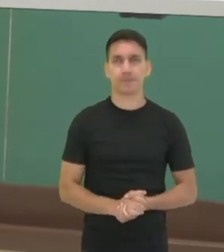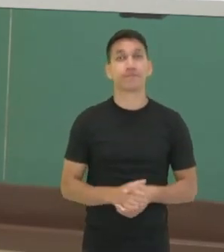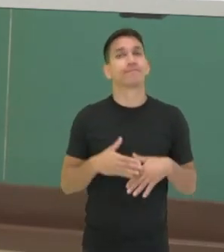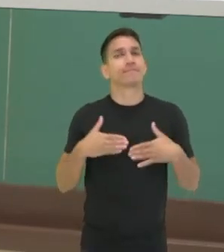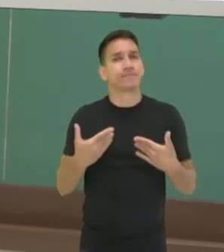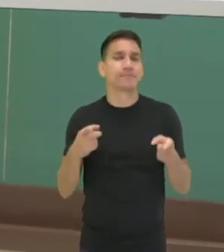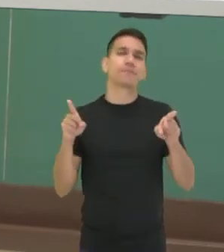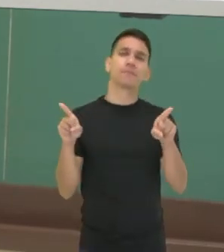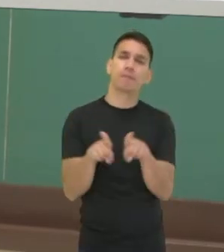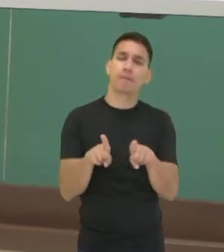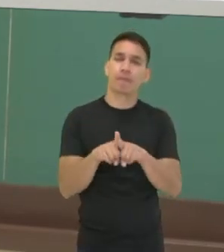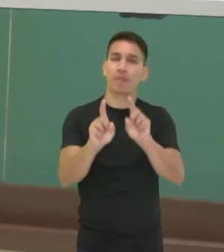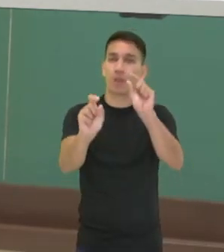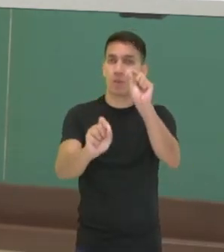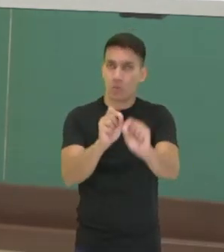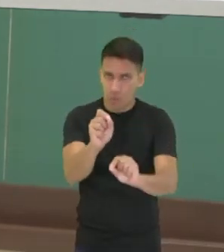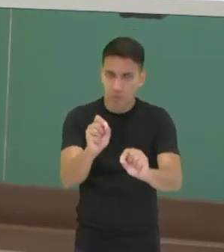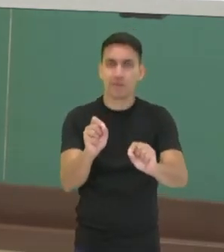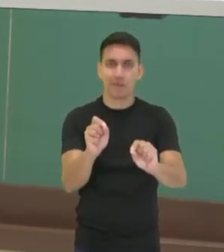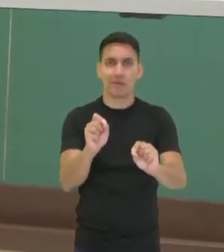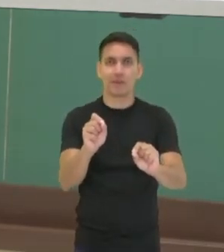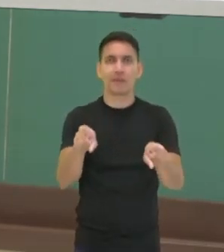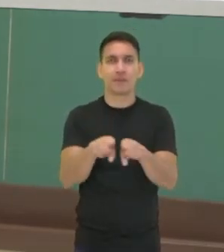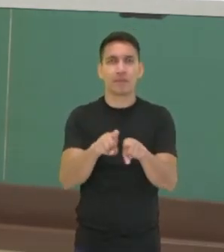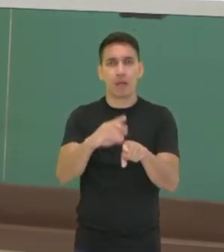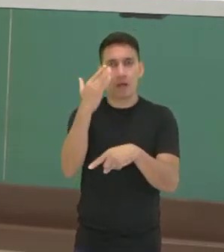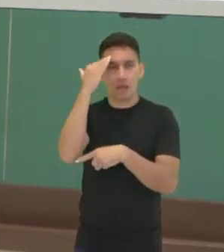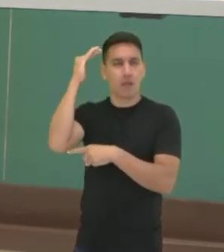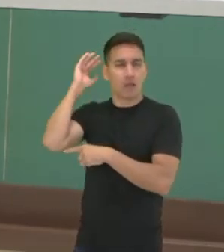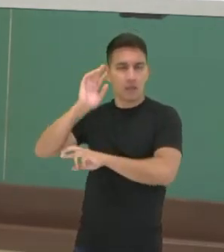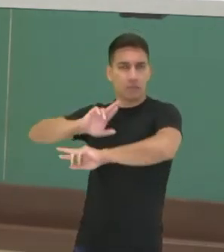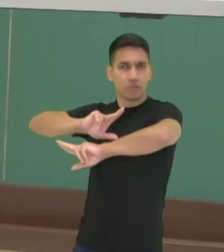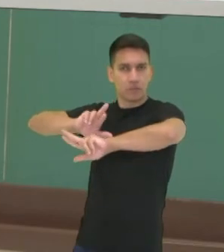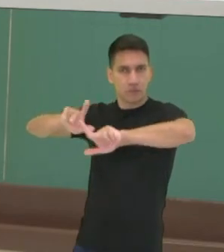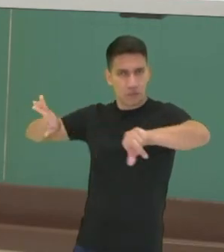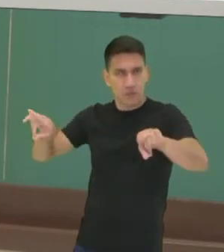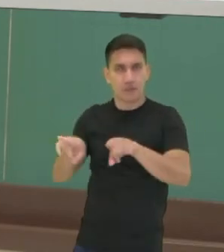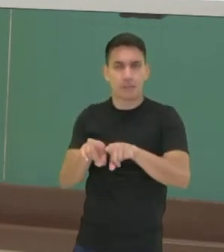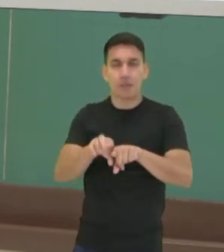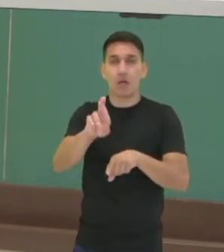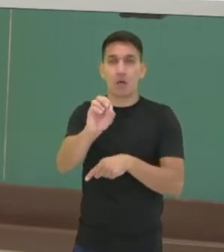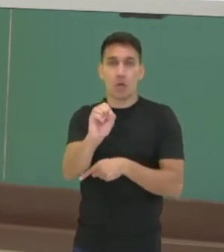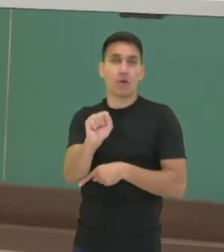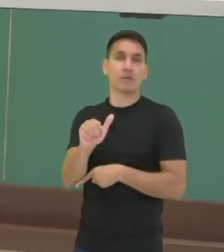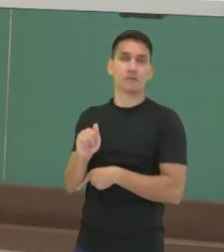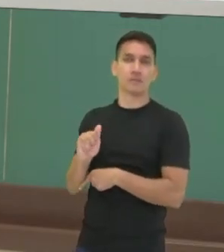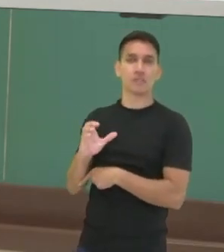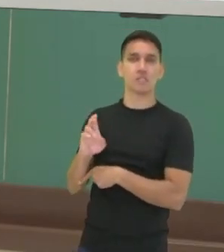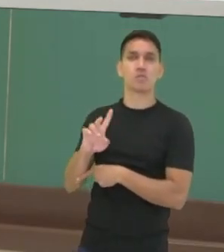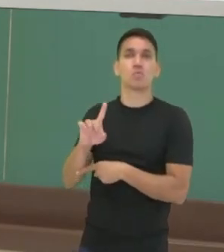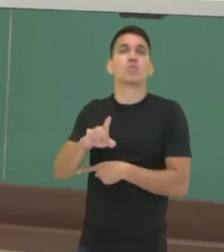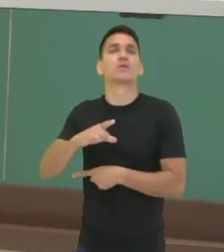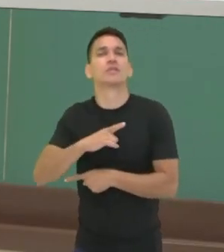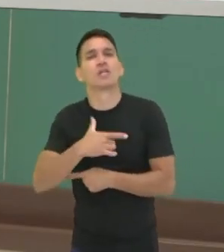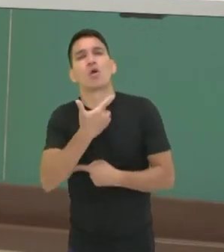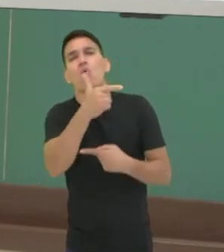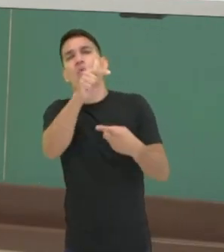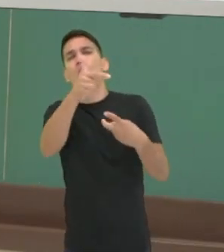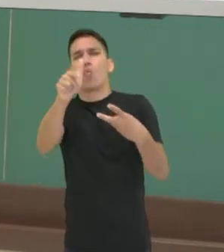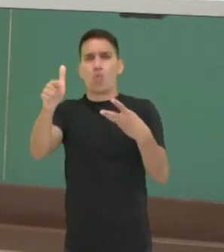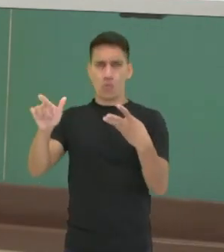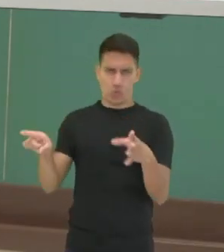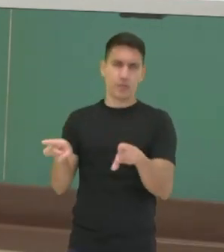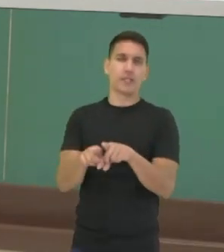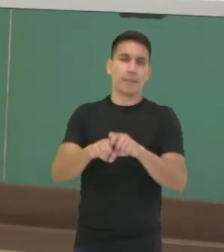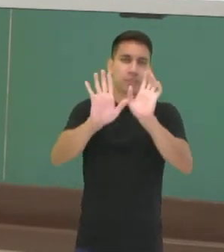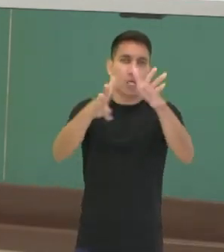além, então, do candomblé, da Umbanda, da Rosa Cruz, existem outras, como nós já comentamos aqui,